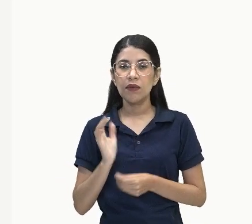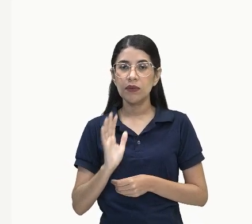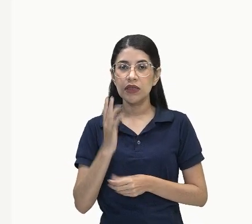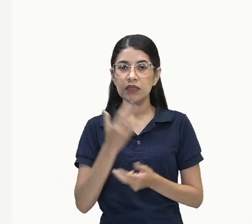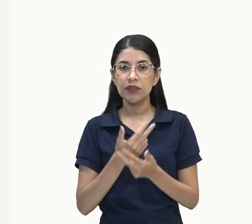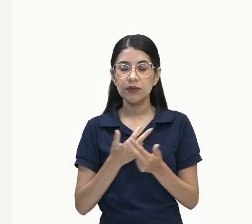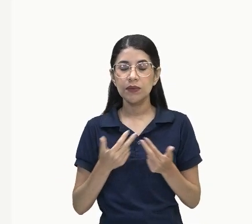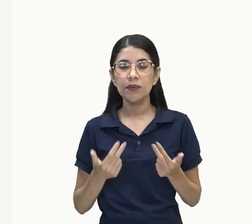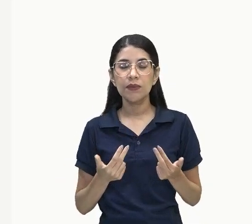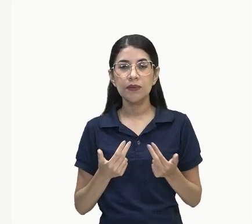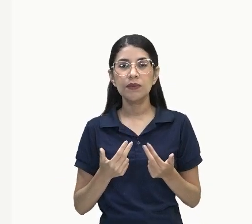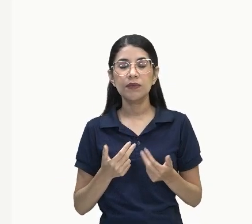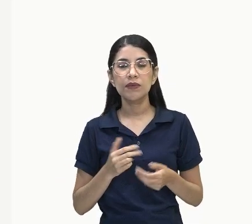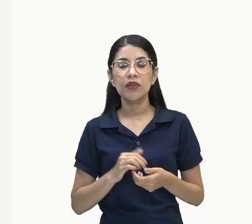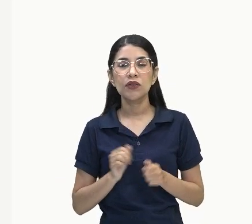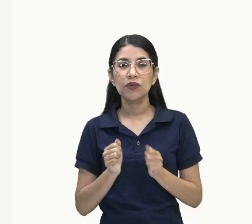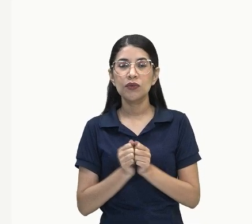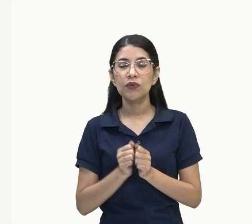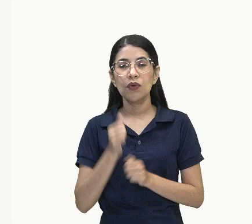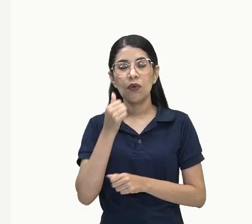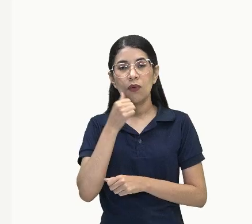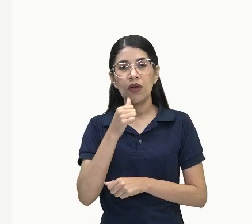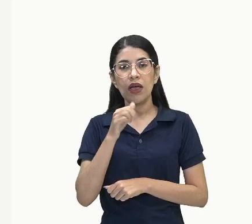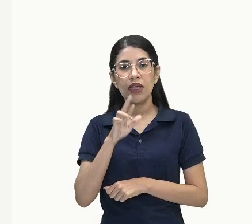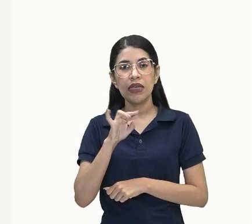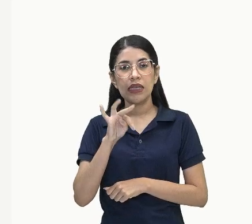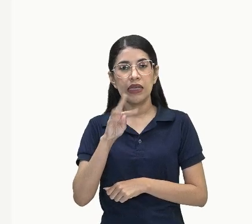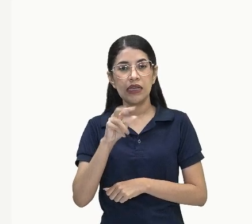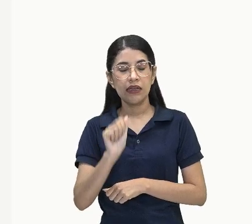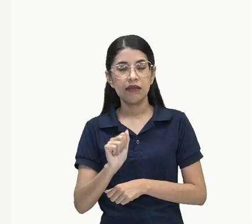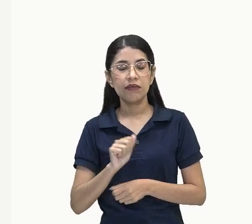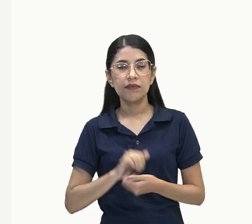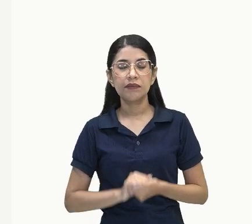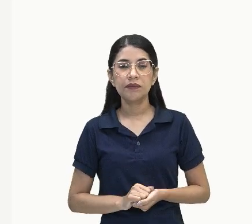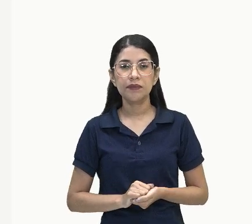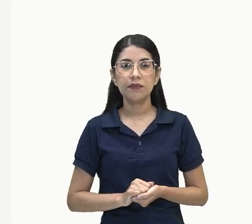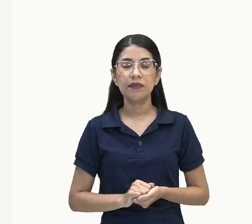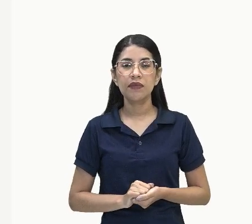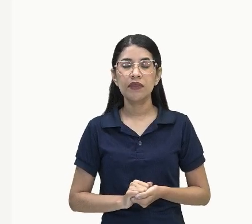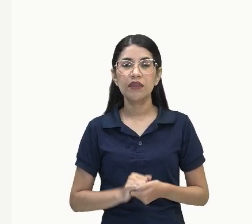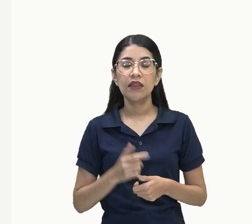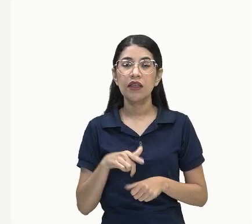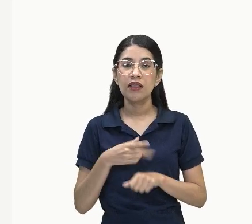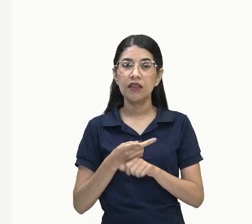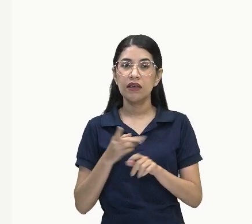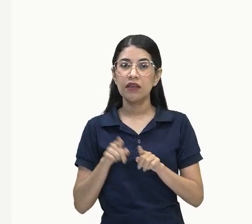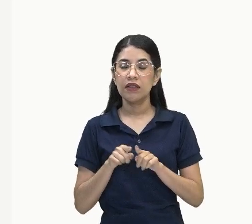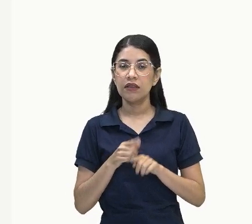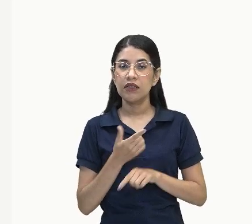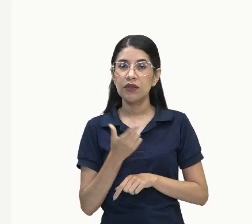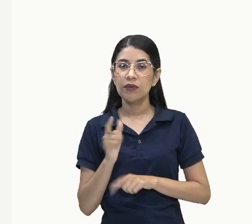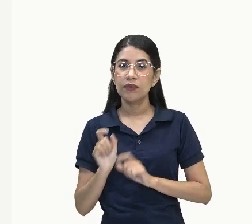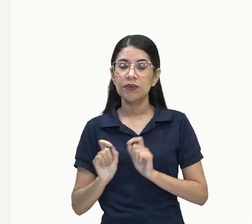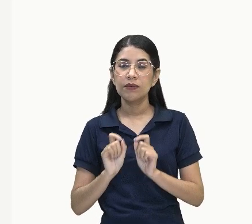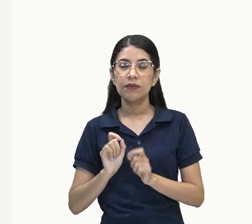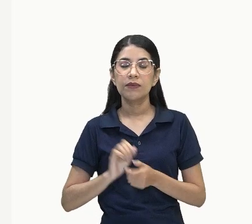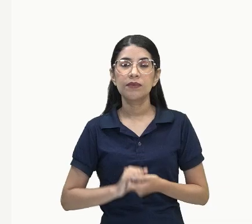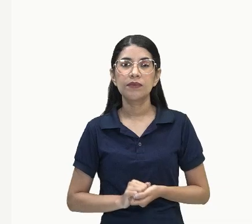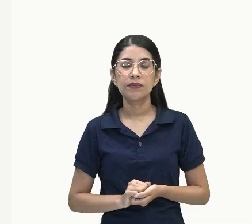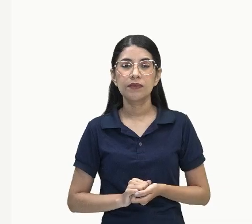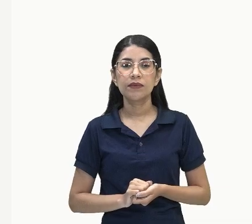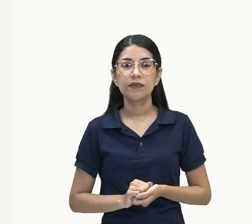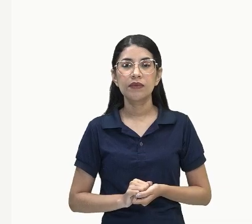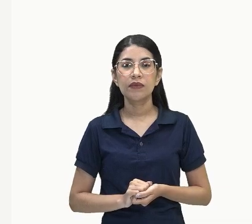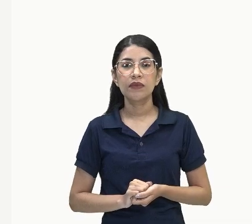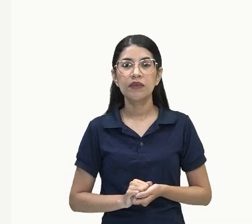seu caso aí com a Rita. Então, ele faz essa crítica. Seguindo, então, nós temos a